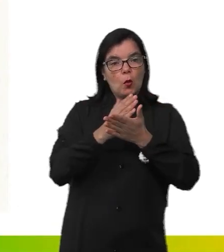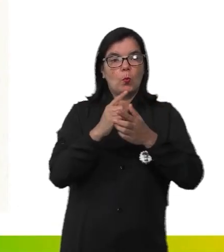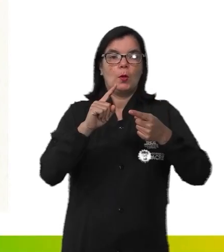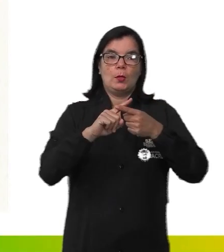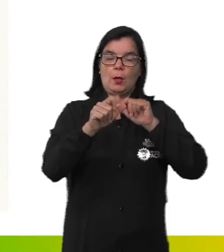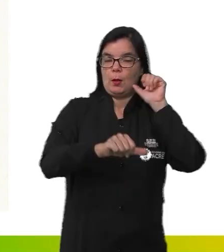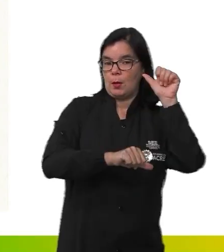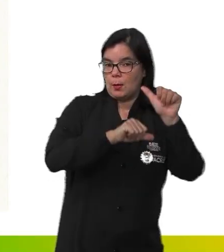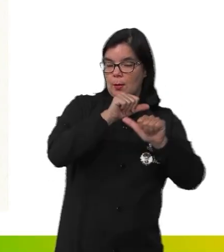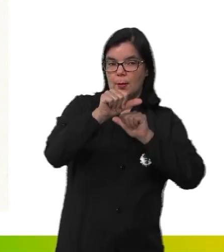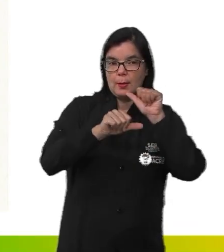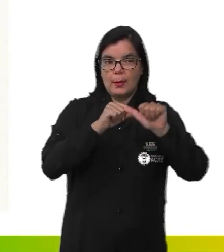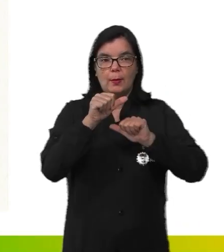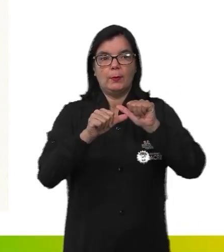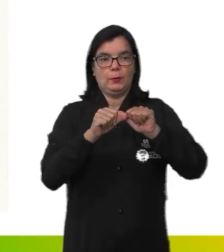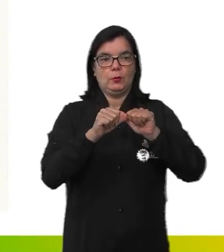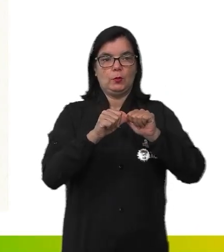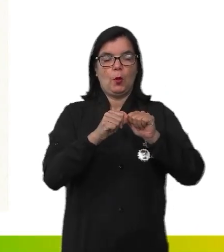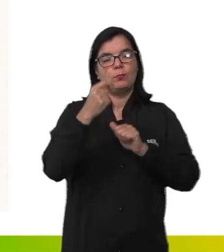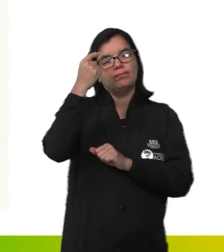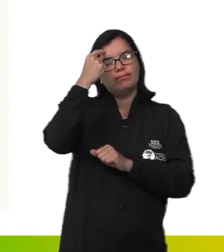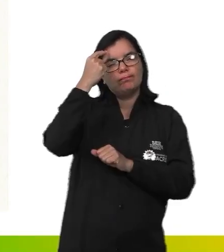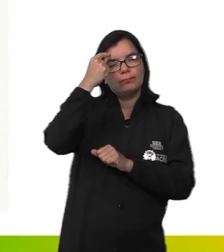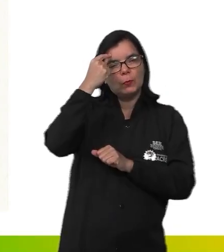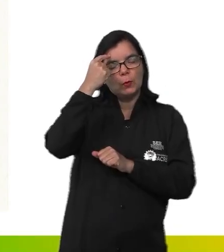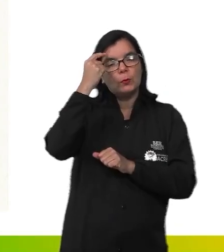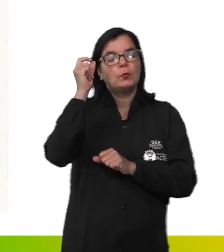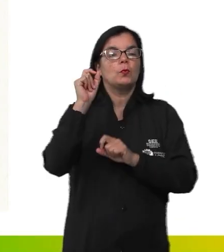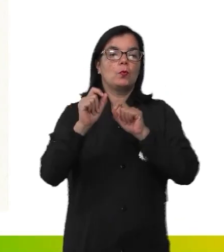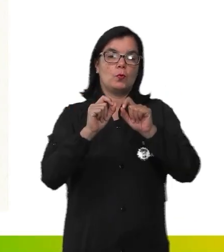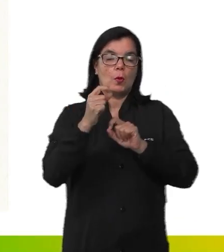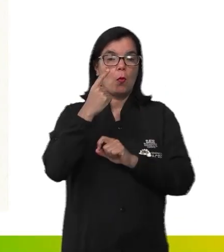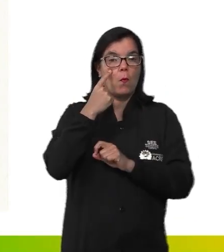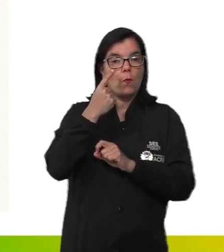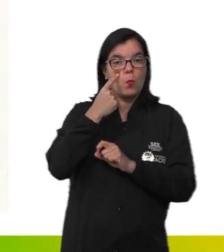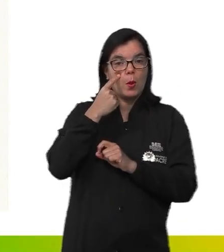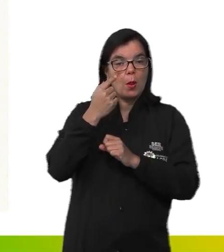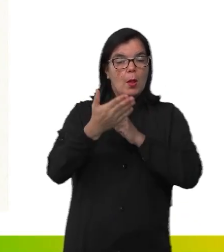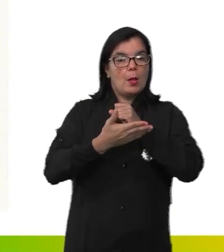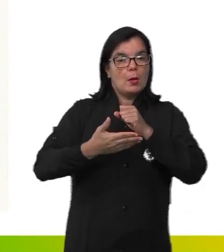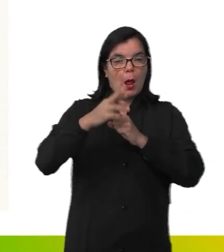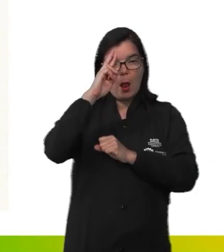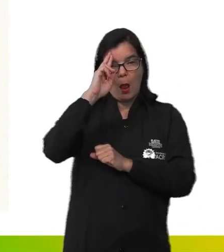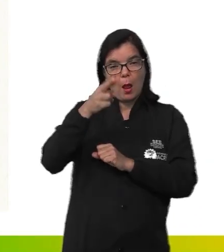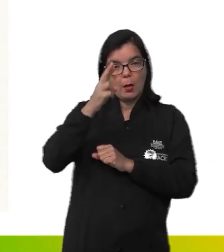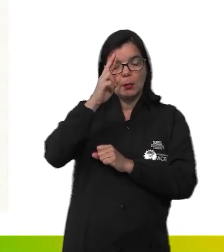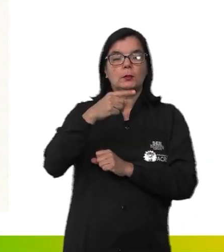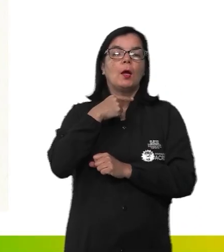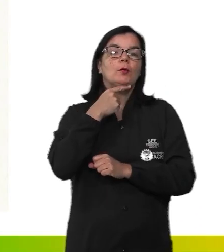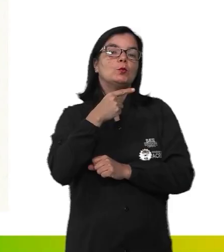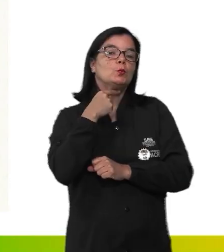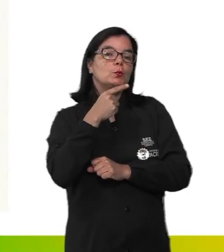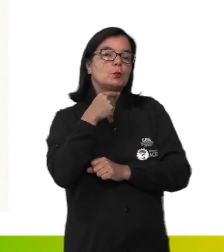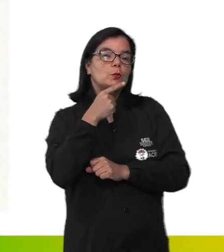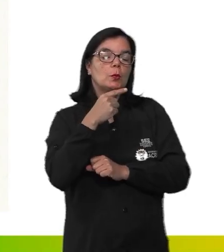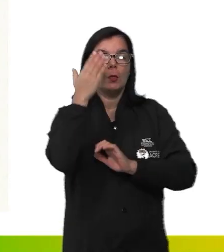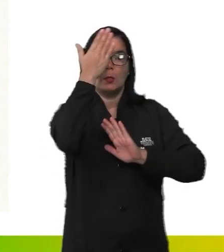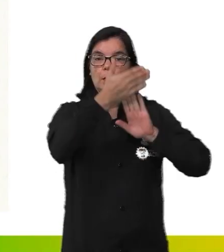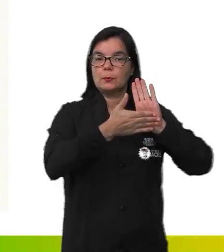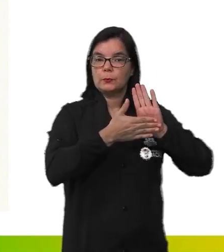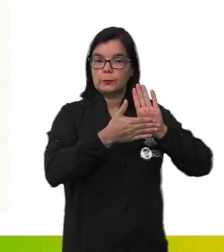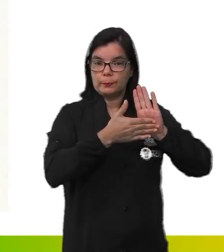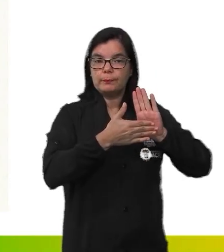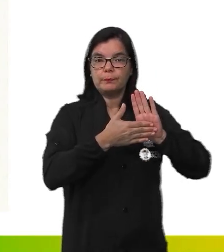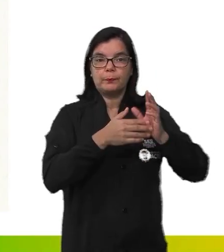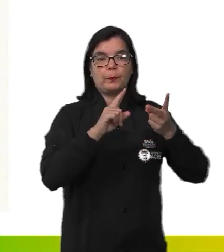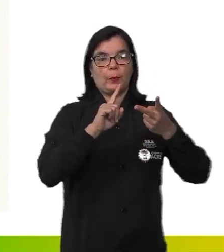as transformações no modo de pensar, que trazem um olhar baseado na razão, na dúvida e na comprovação,